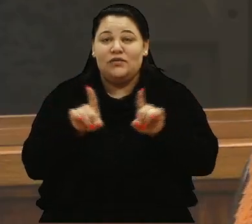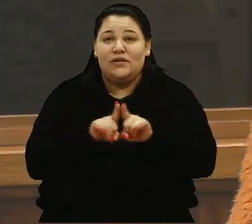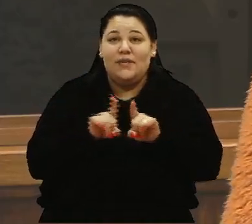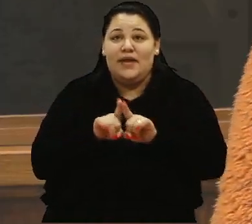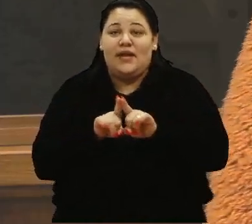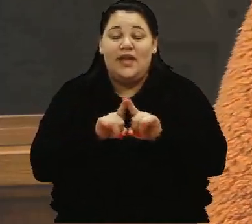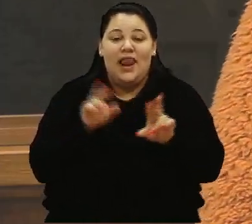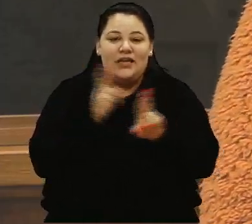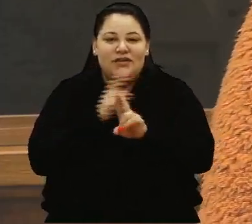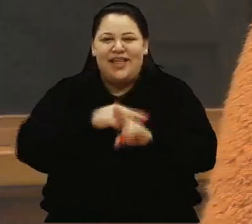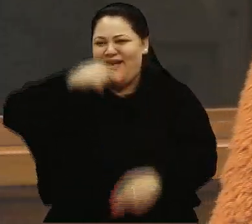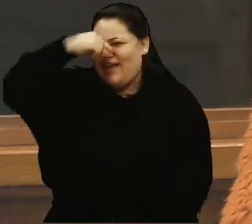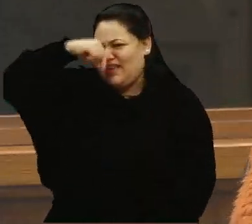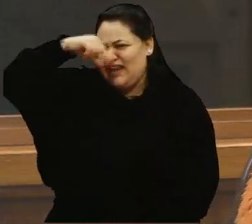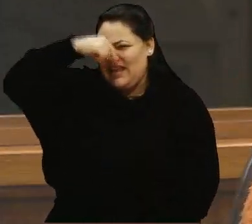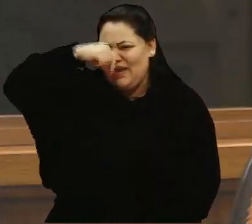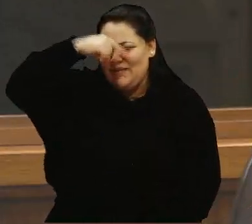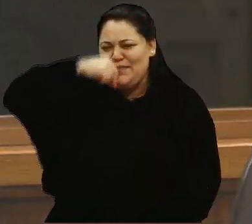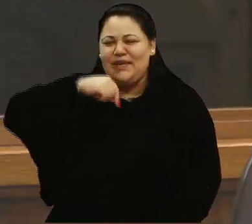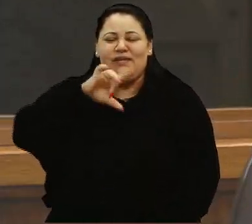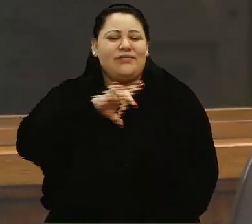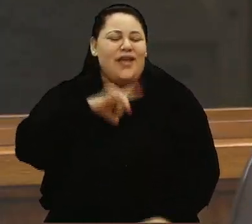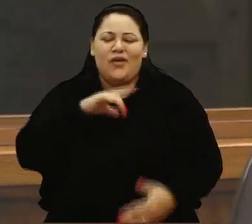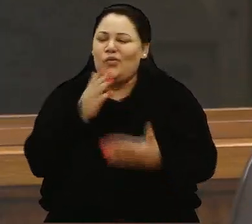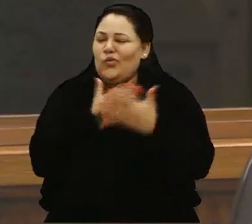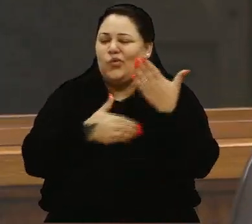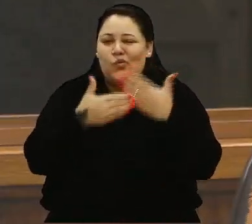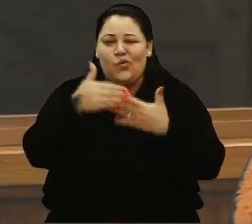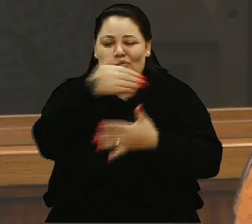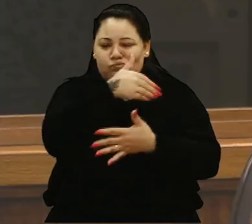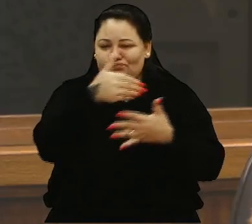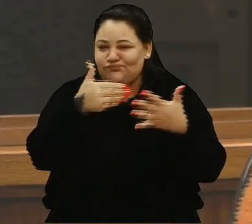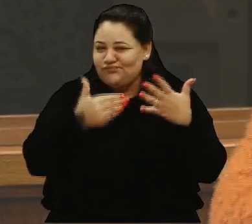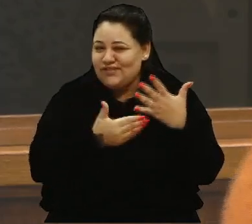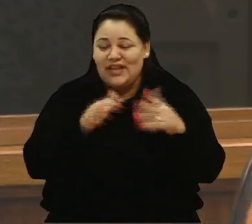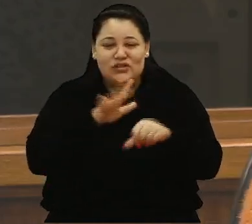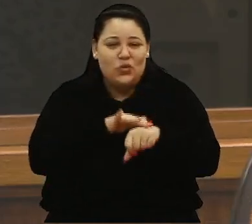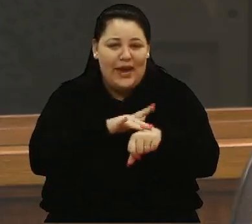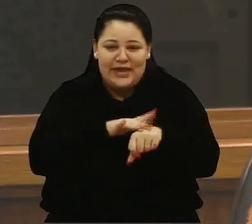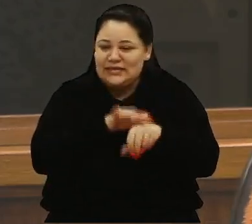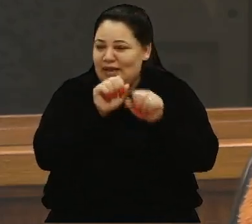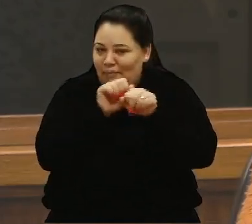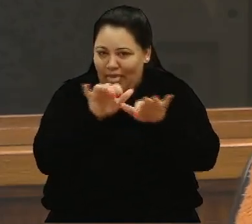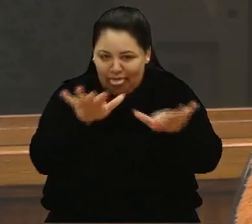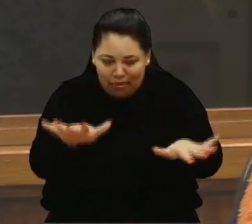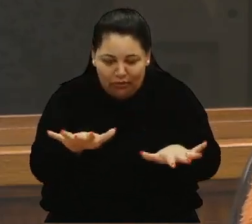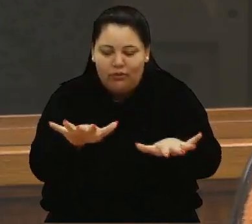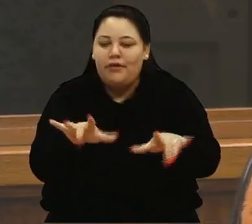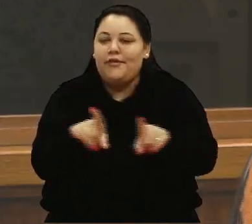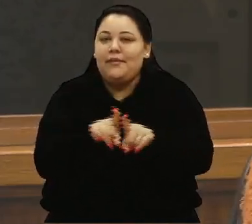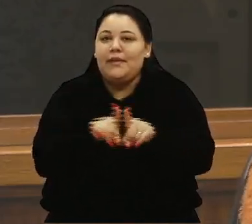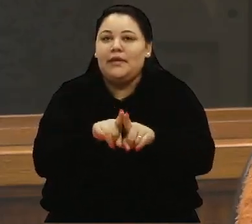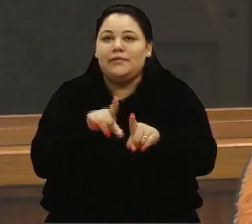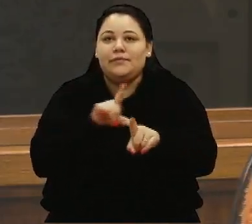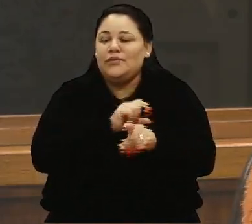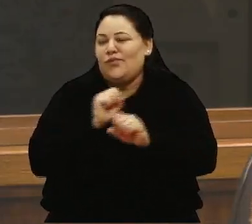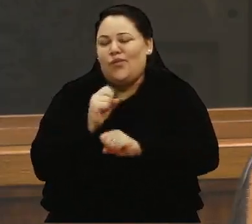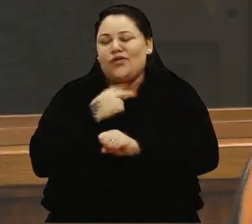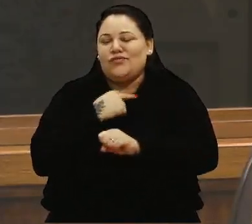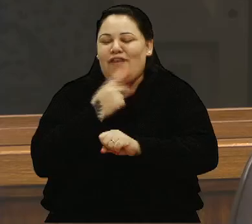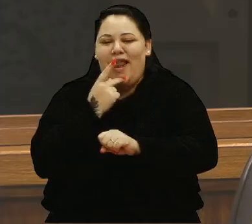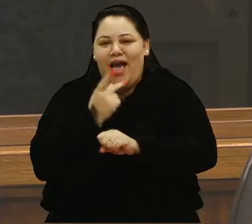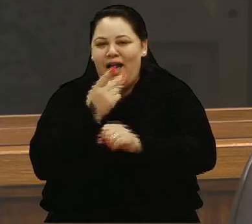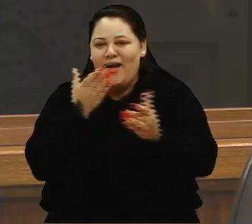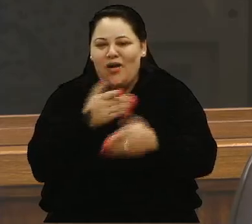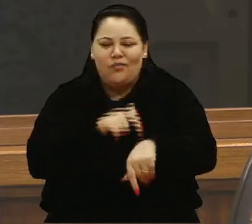questão da gripe? Eu tenho aqui todo o boletim epidemiológico, eu também não vou poder falar agora. Ele pressupõe